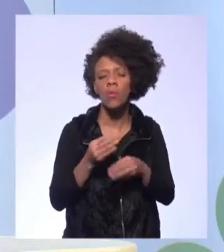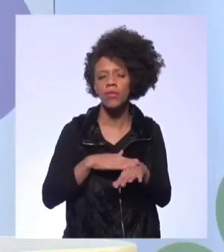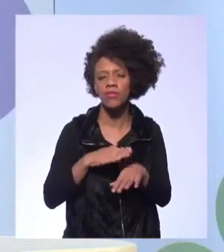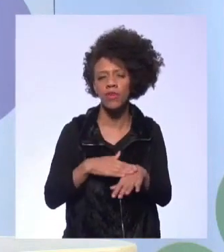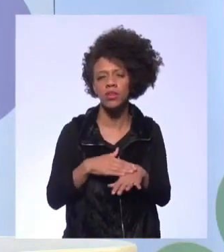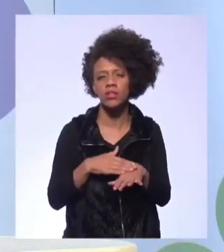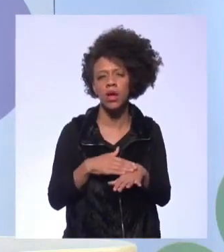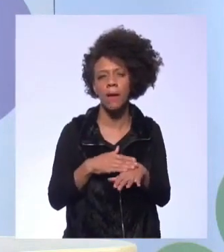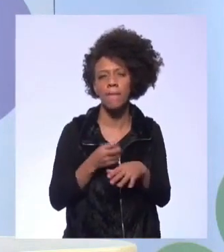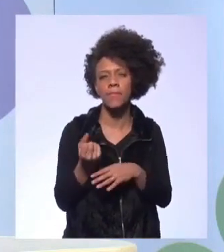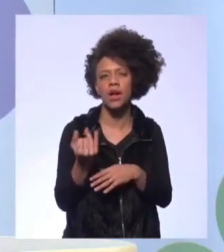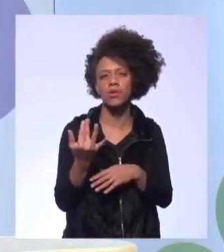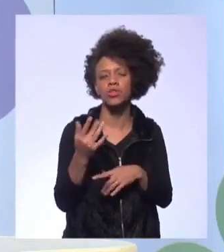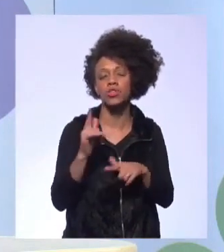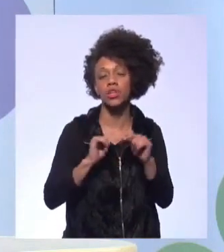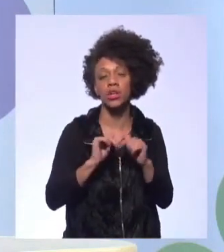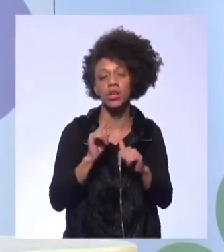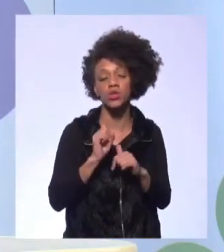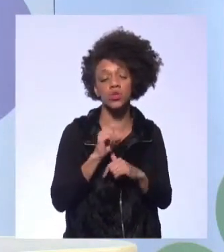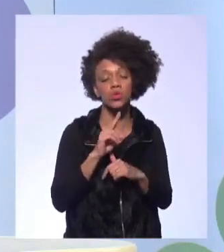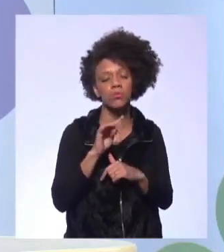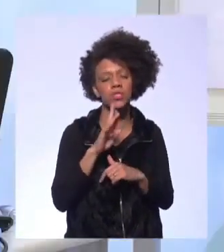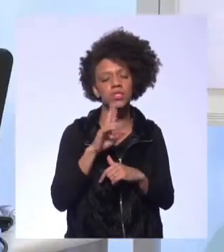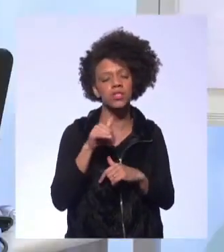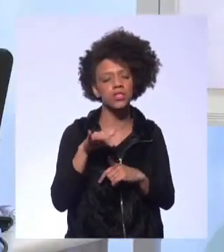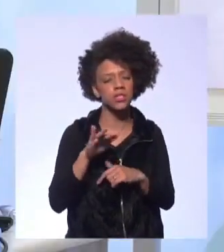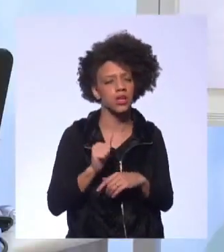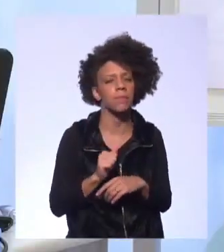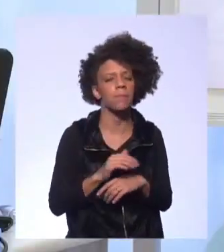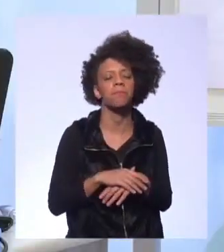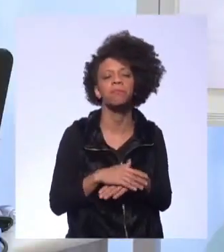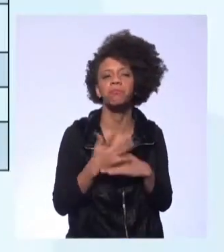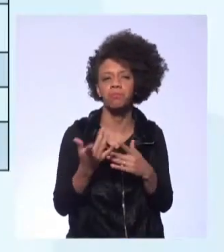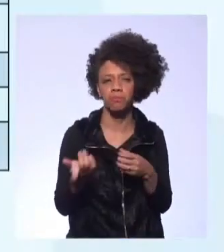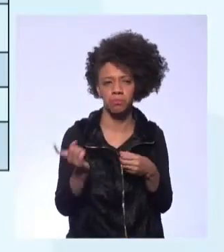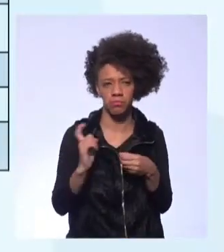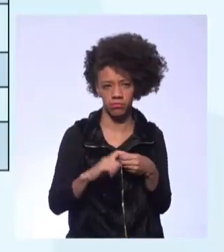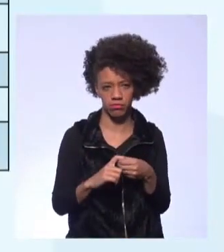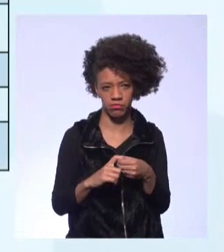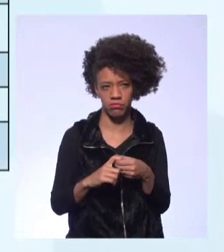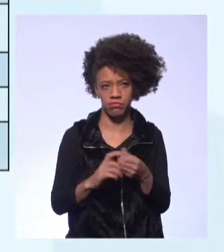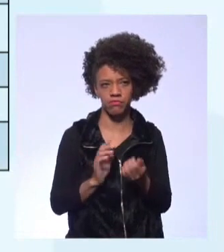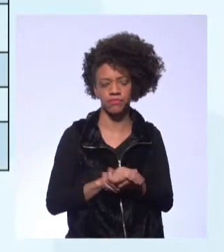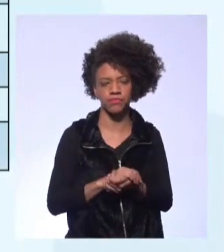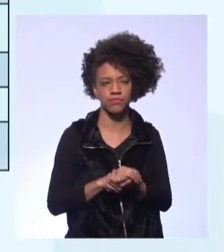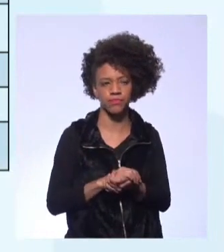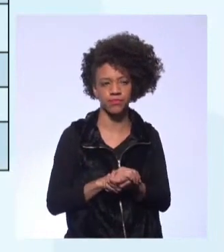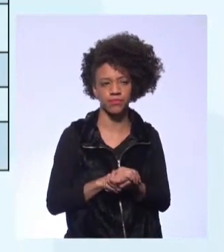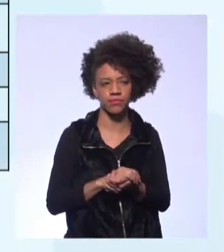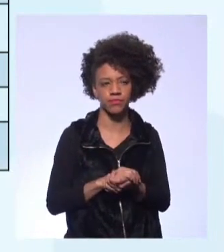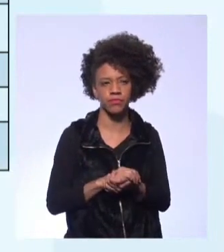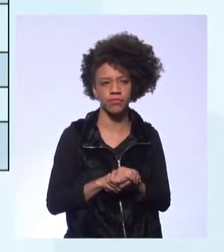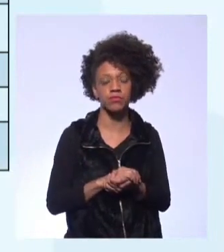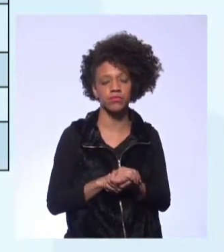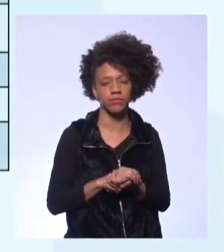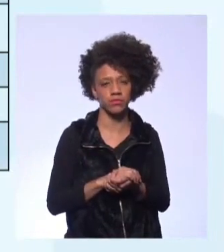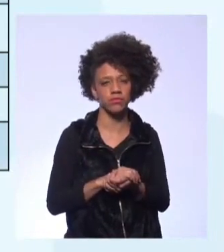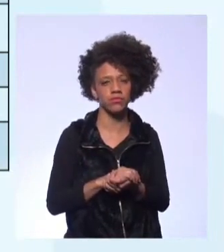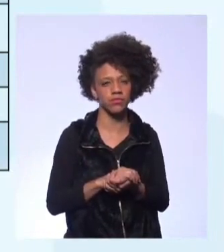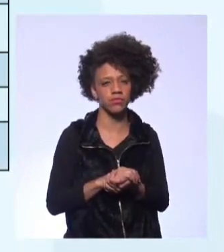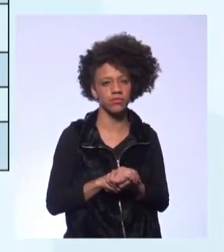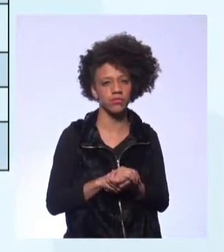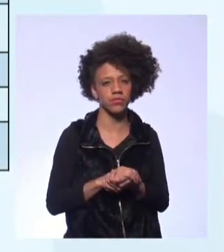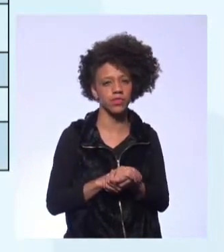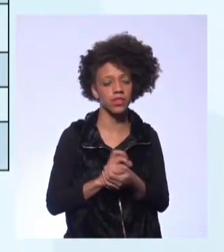para contar substâncias. A substância, João Vitor, vamos voltar um pouquinho aqui para você. Ele bugou nessa parte. Tá. Se